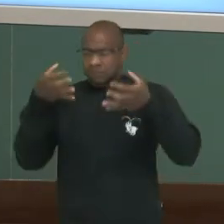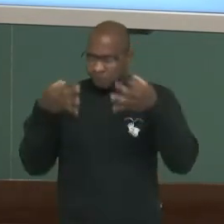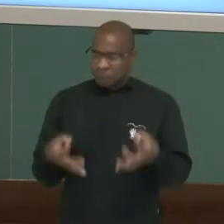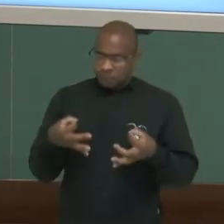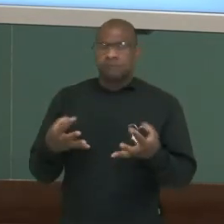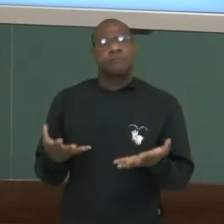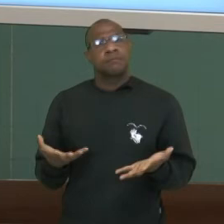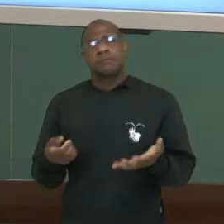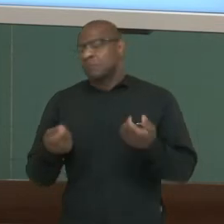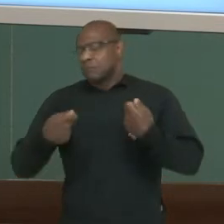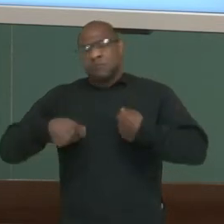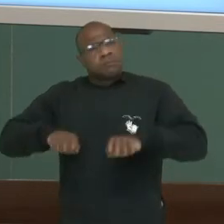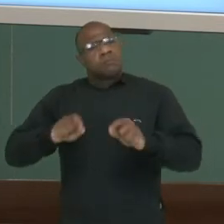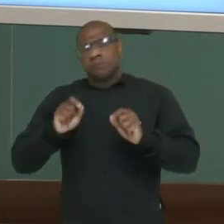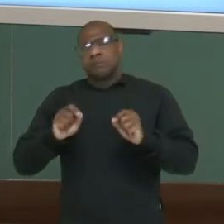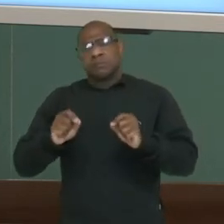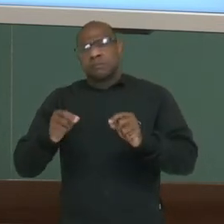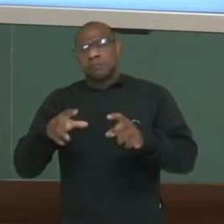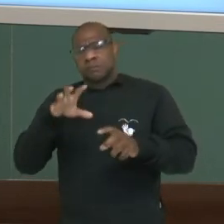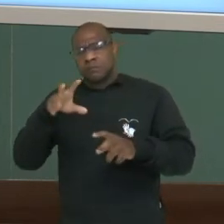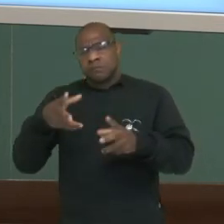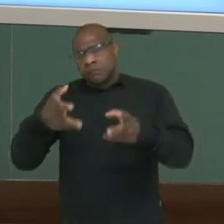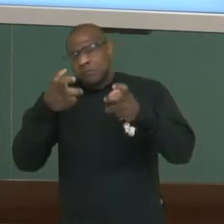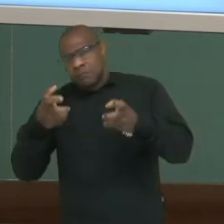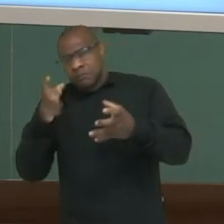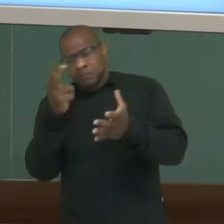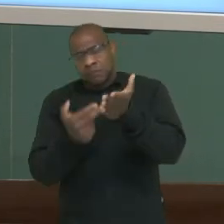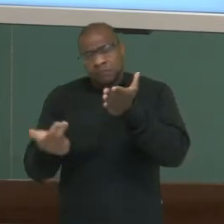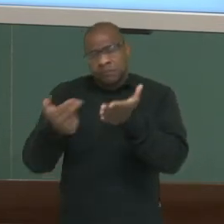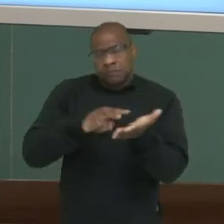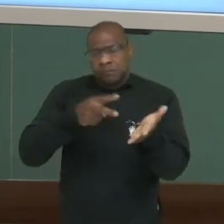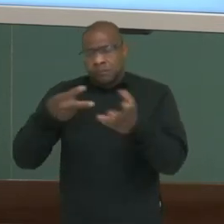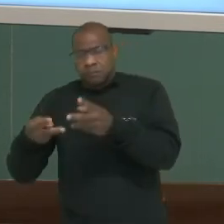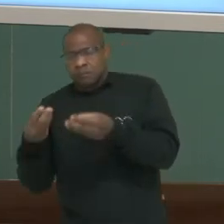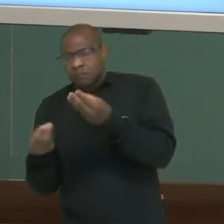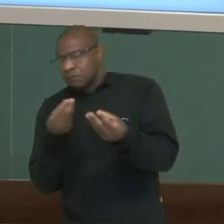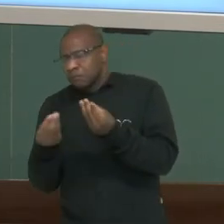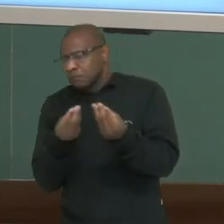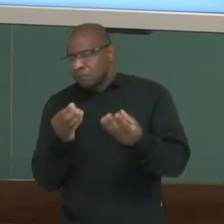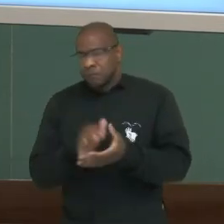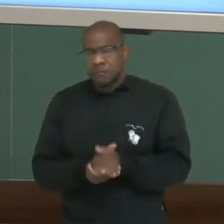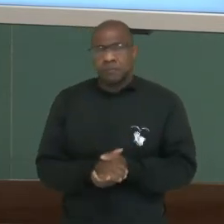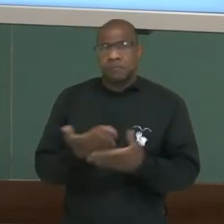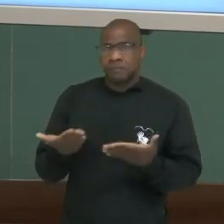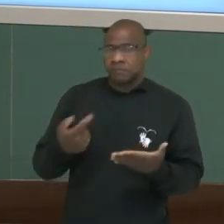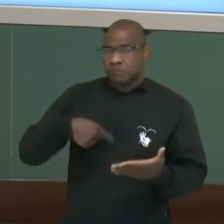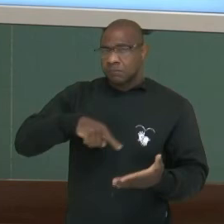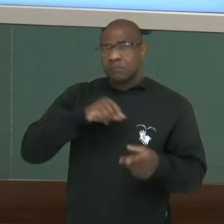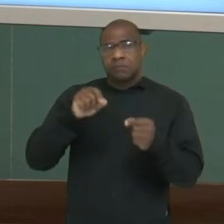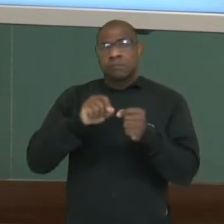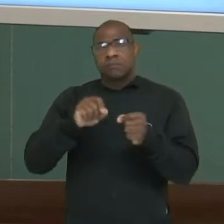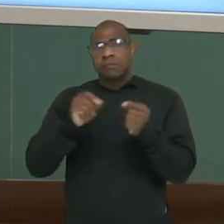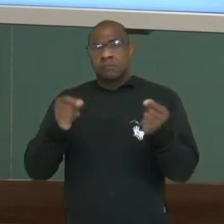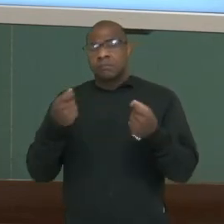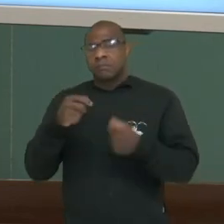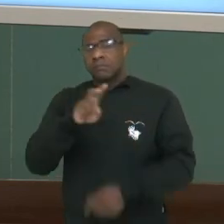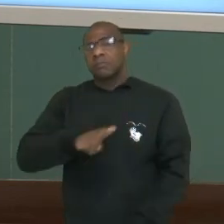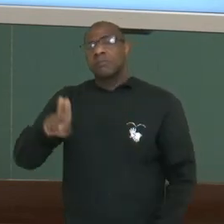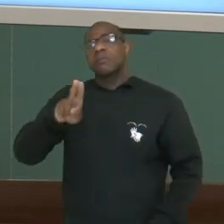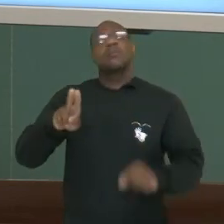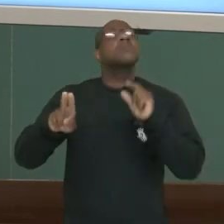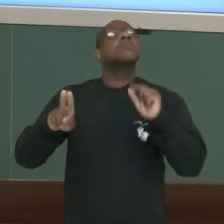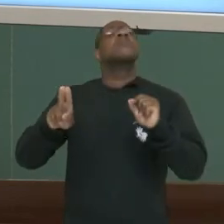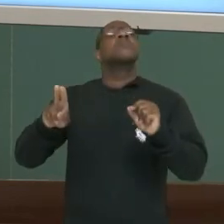afirmar, sem precisar pegar um transferidor e medir ali? Então, para a gente fazer isso, nós vamos usar o